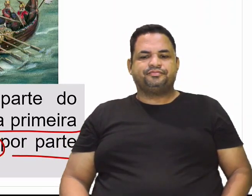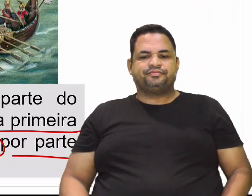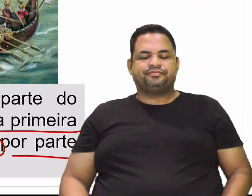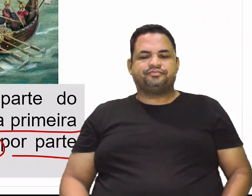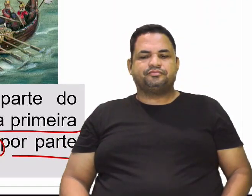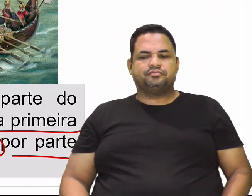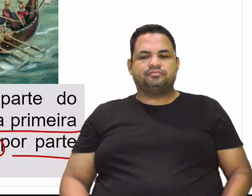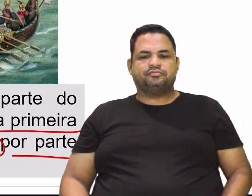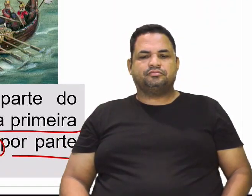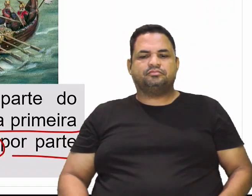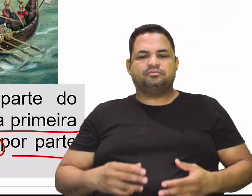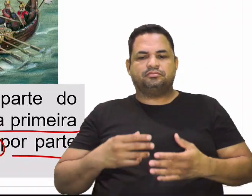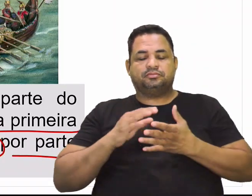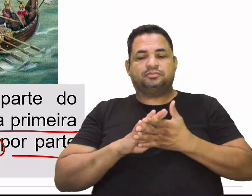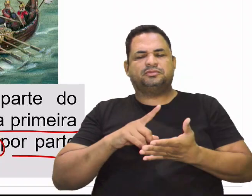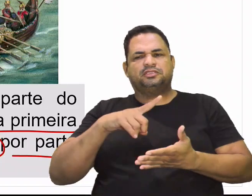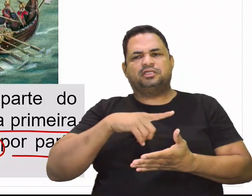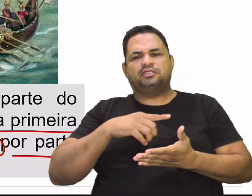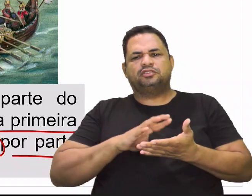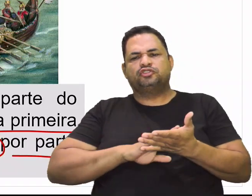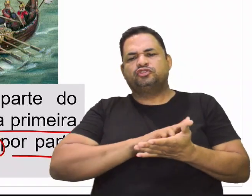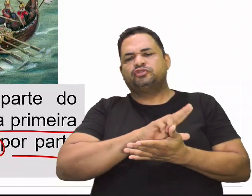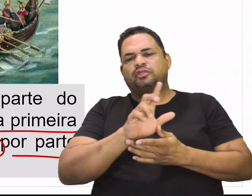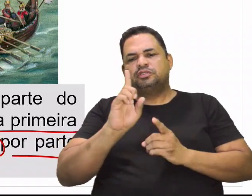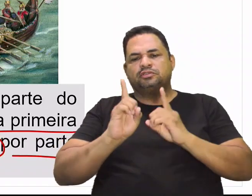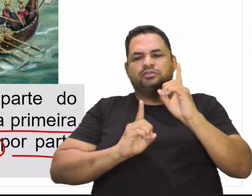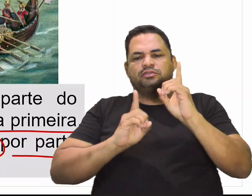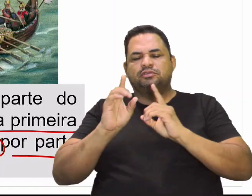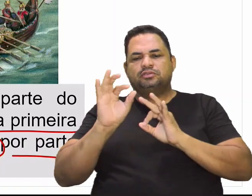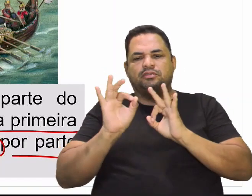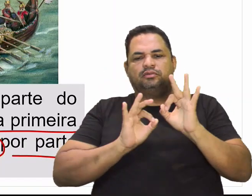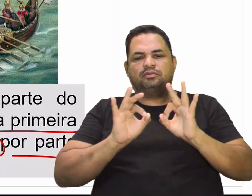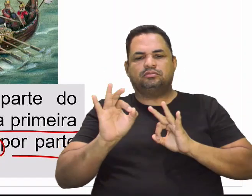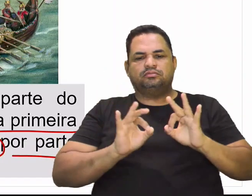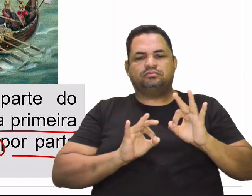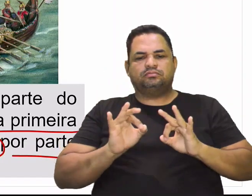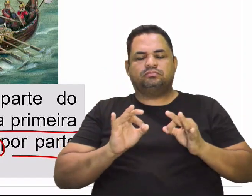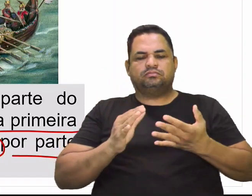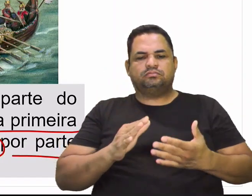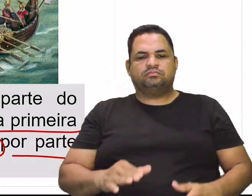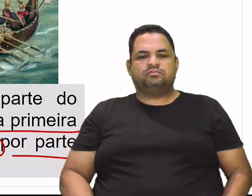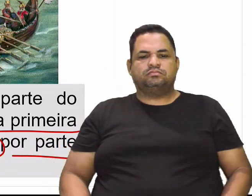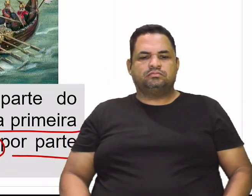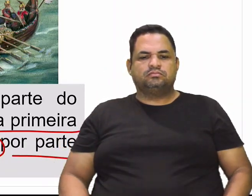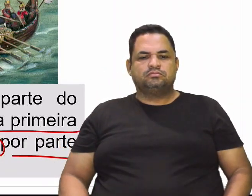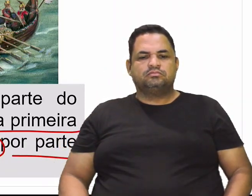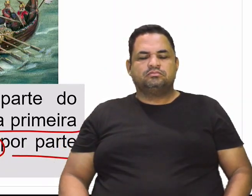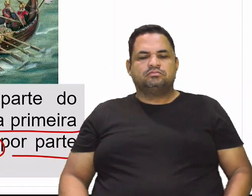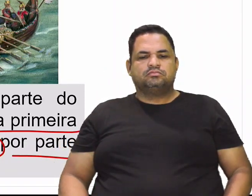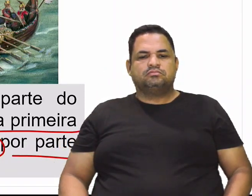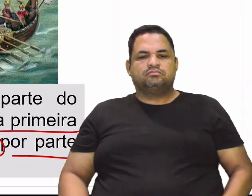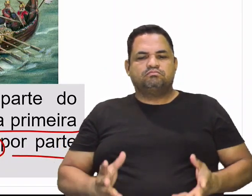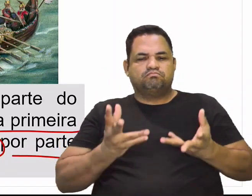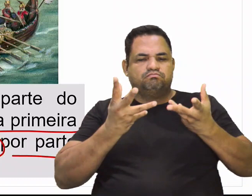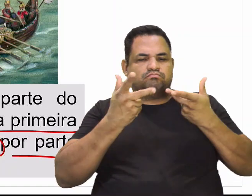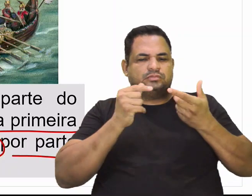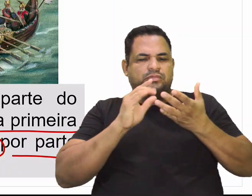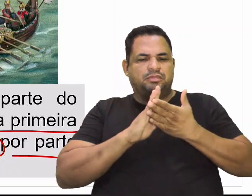mesmo sendo politeístas, estavam organizados, eram hábeis